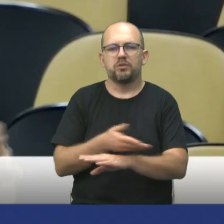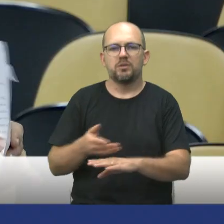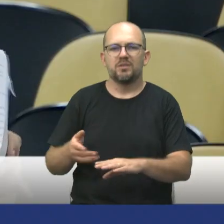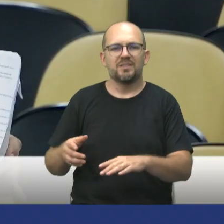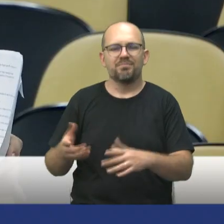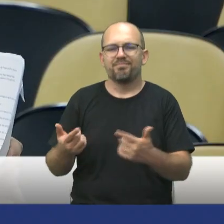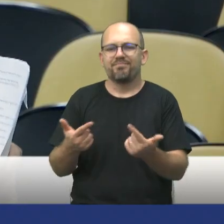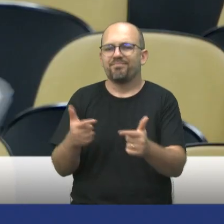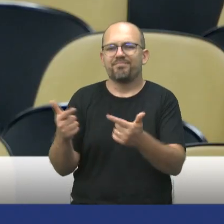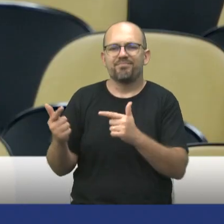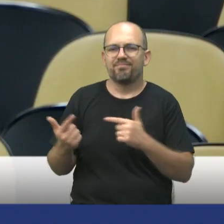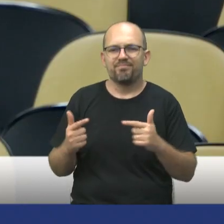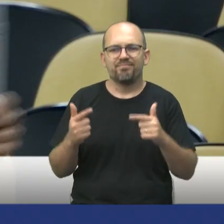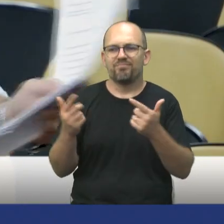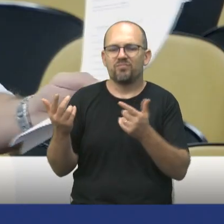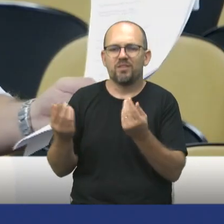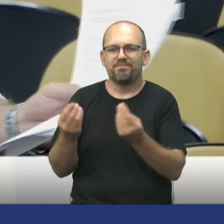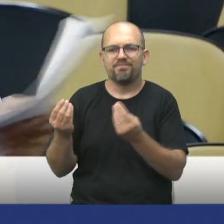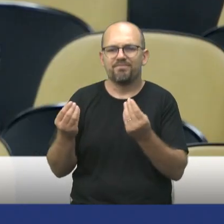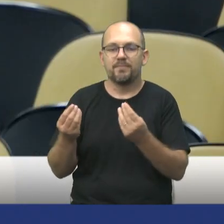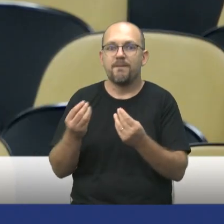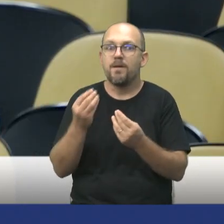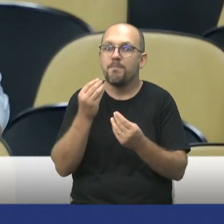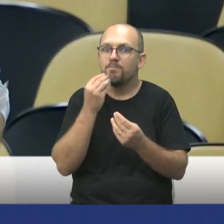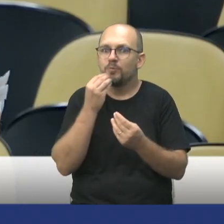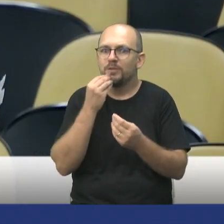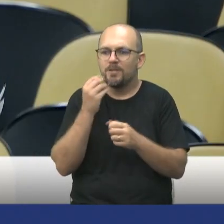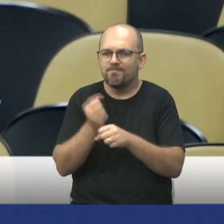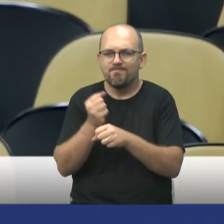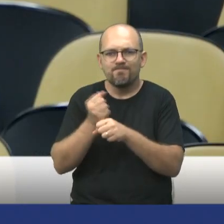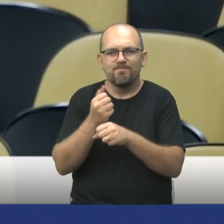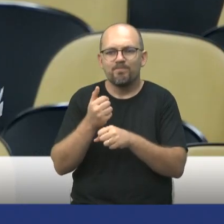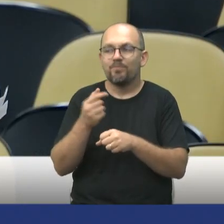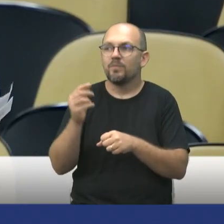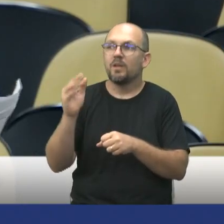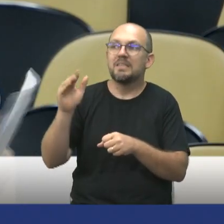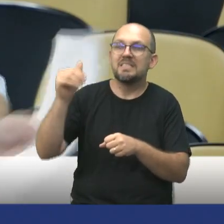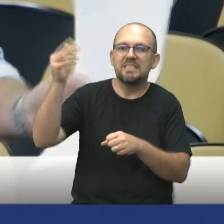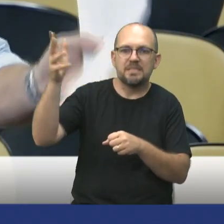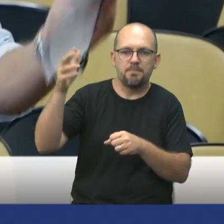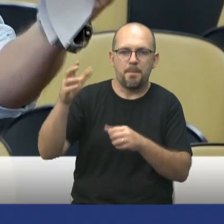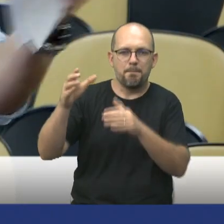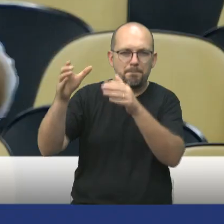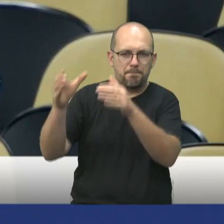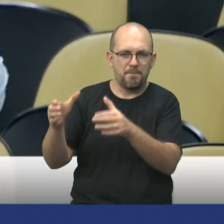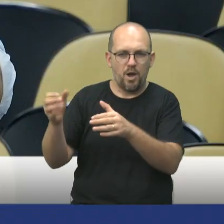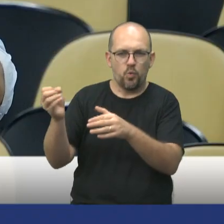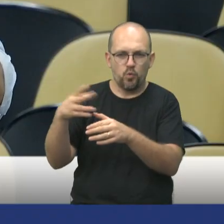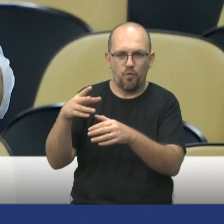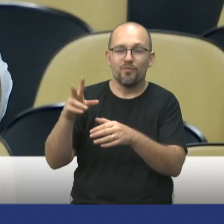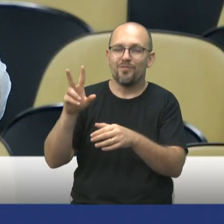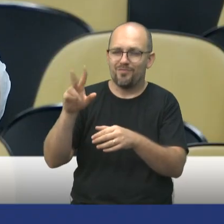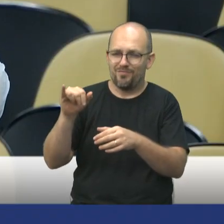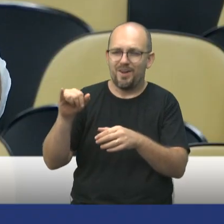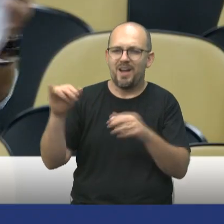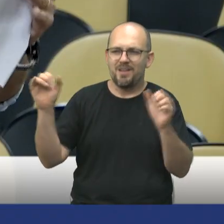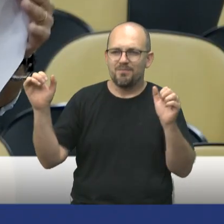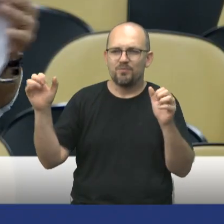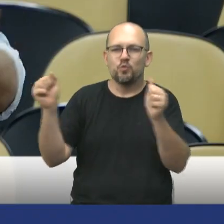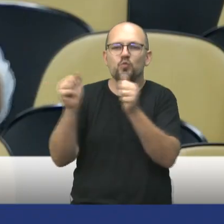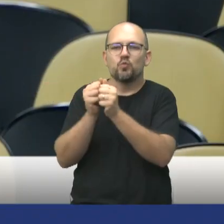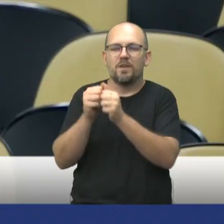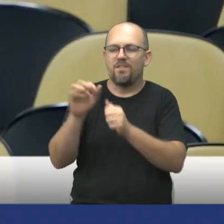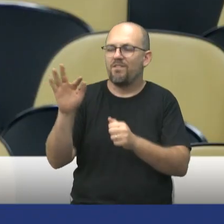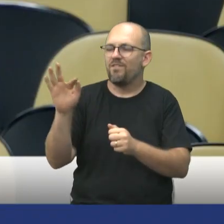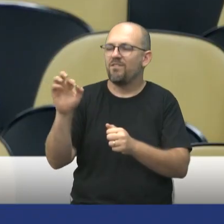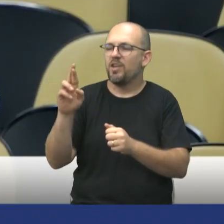não tem condição, né? Dá para fazer e agora está construindo um outro bairro lá em cima, né? Então vai juntar os dois bairros, né? O Alberto